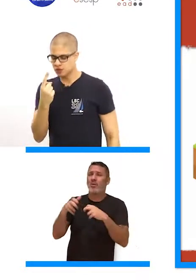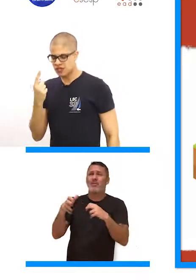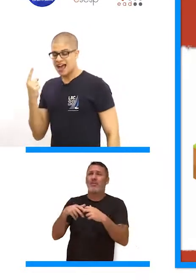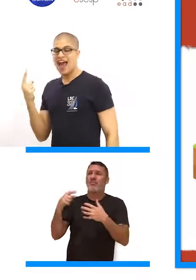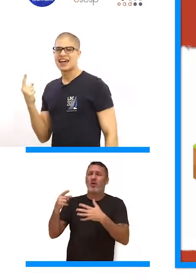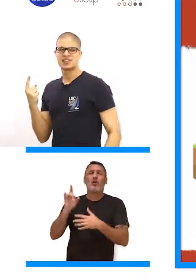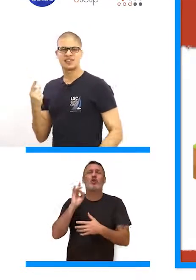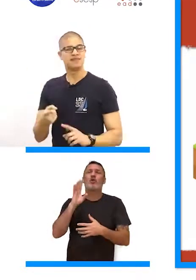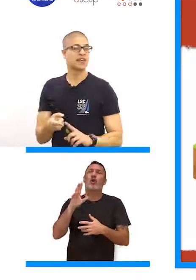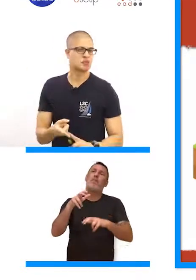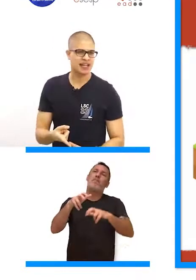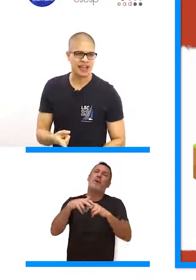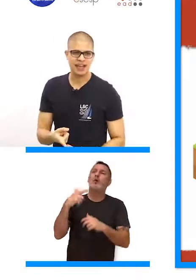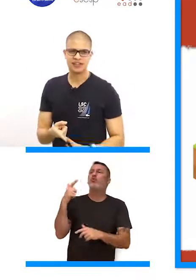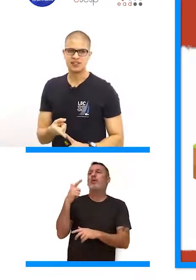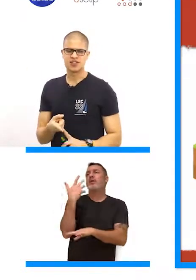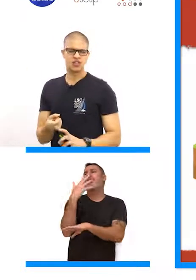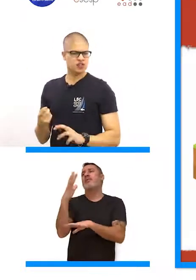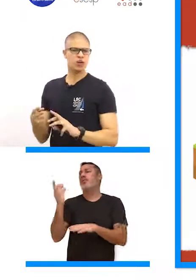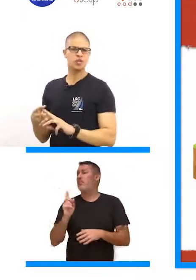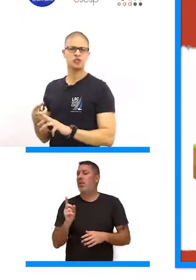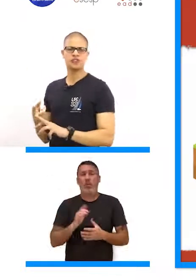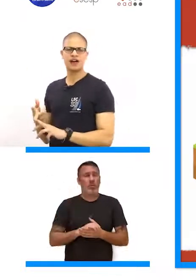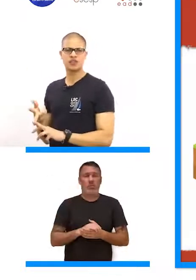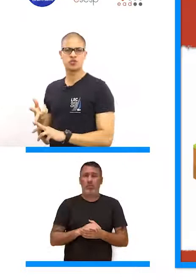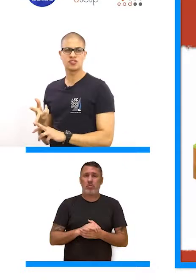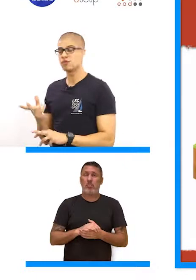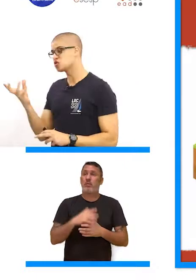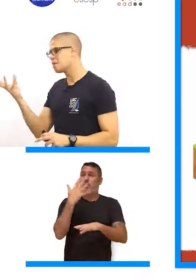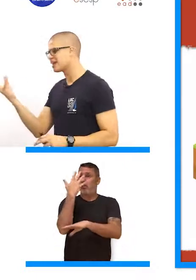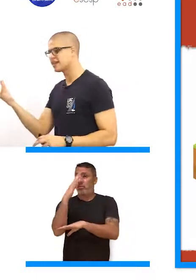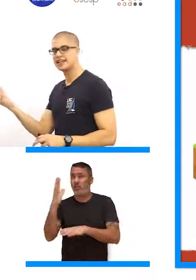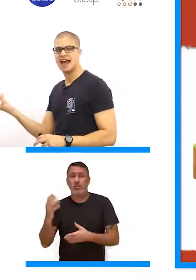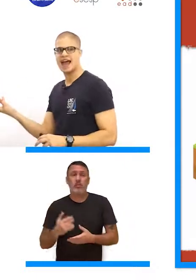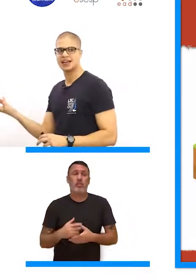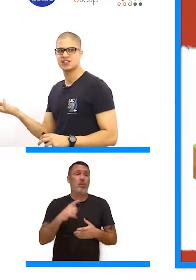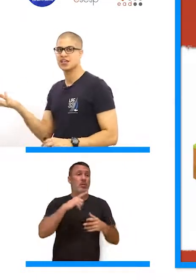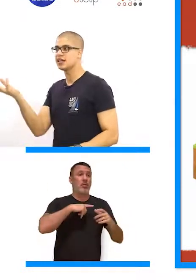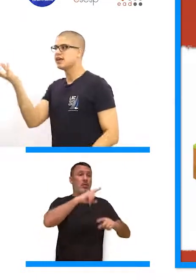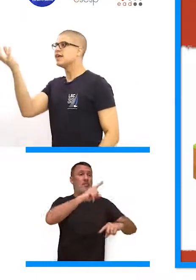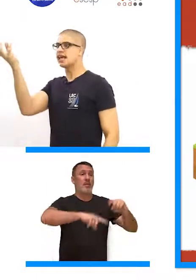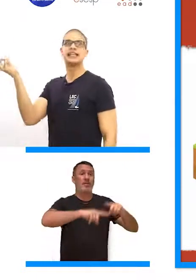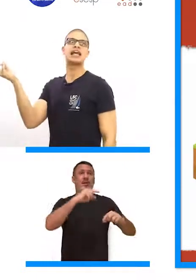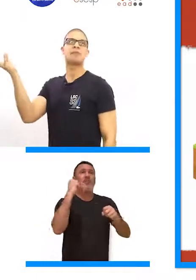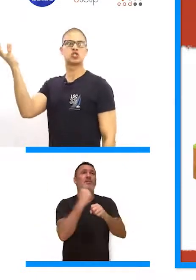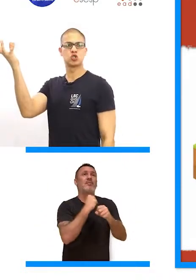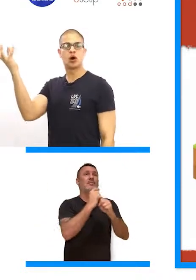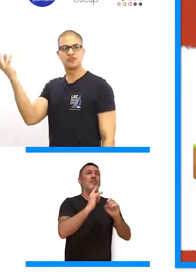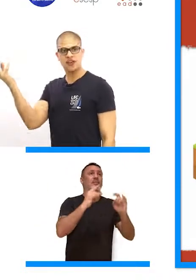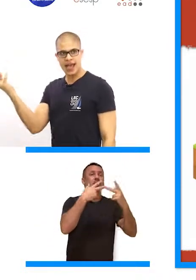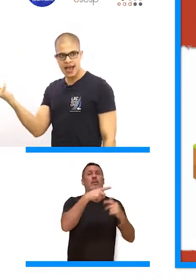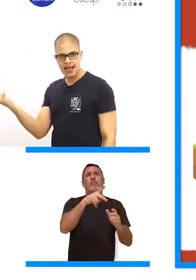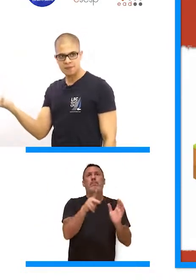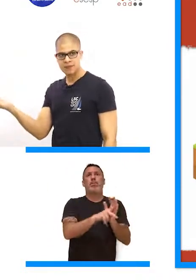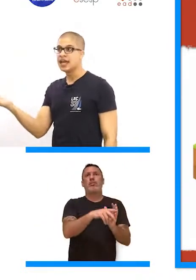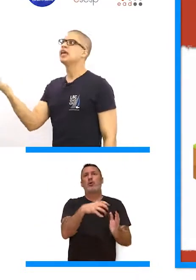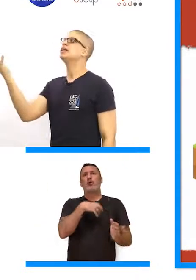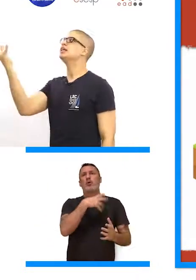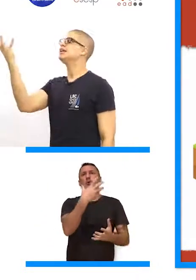não termos áreas desmatadas. Não é somente o fato de nós termos materiais que tendem a